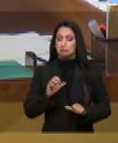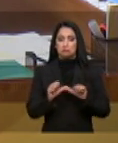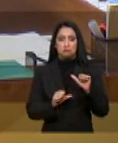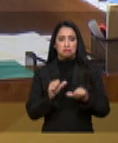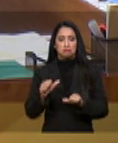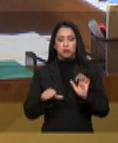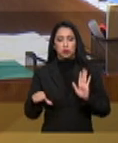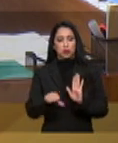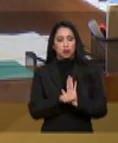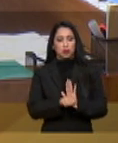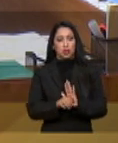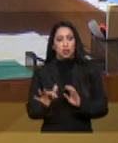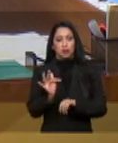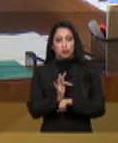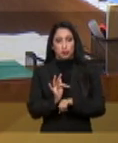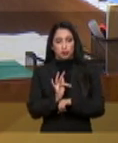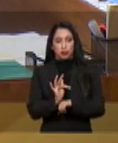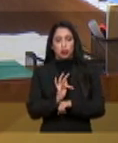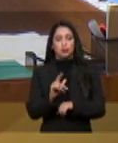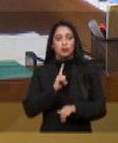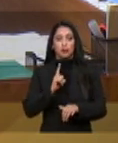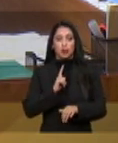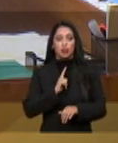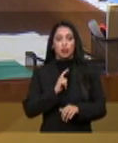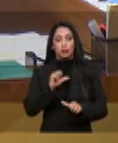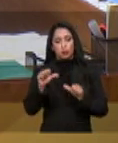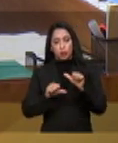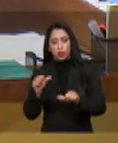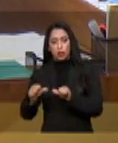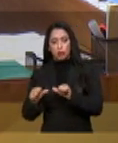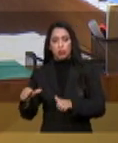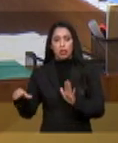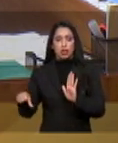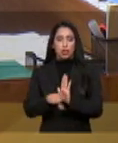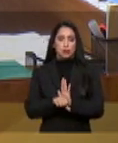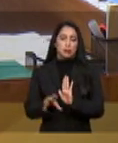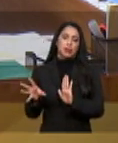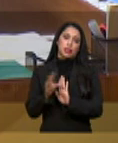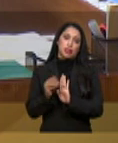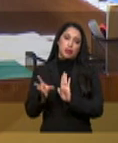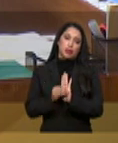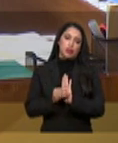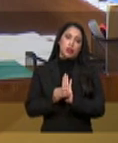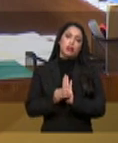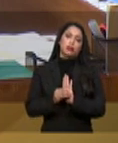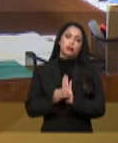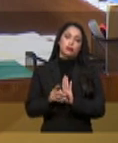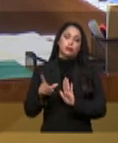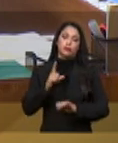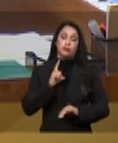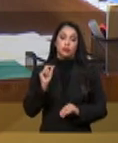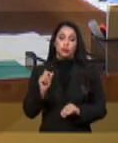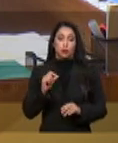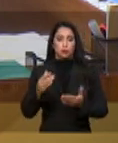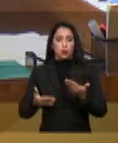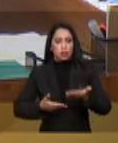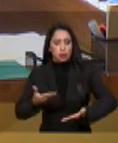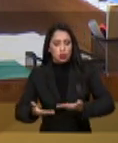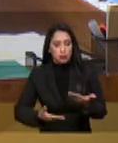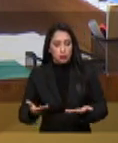natureza dos crimes formais previstos para os crimes materiais e, tampouco, estabeleceu a necessidade de exaurimento do procedimento administrativo